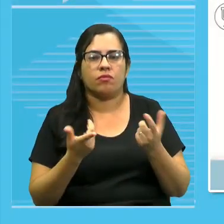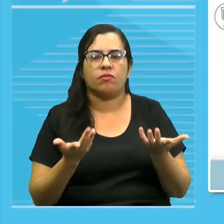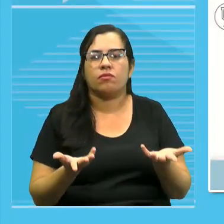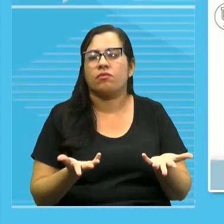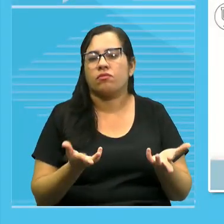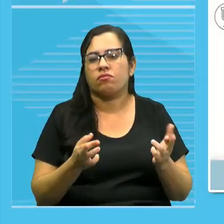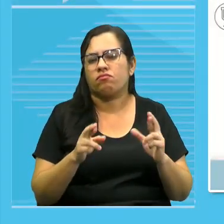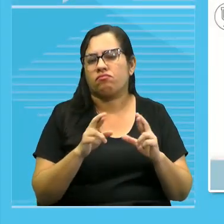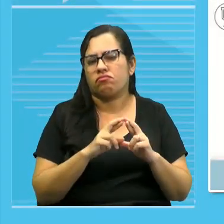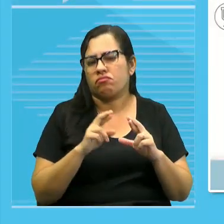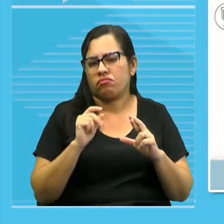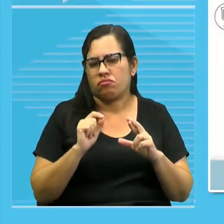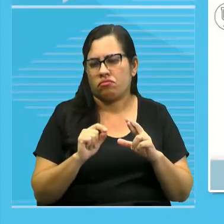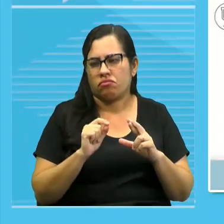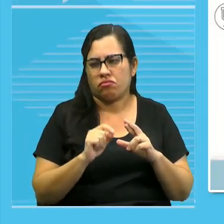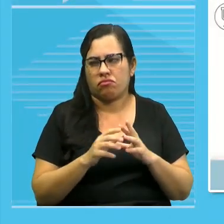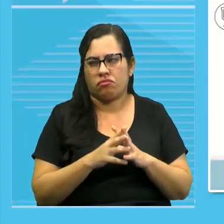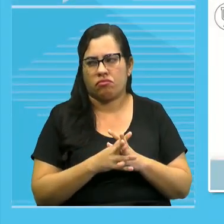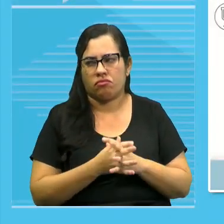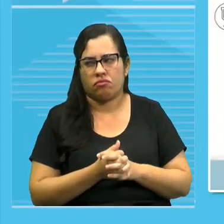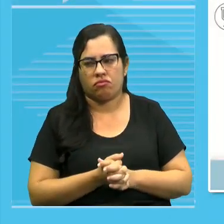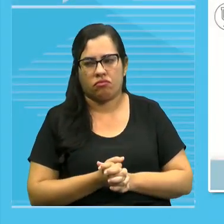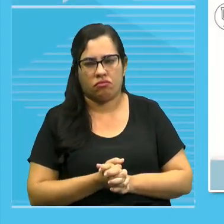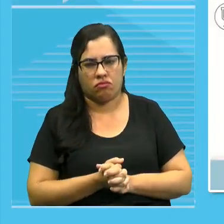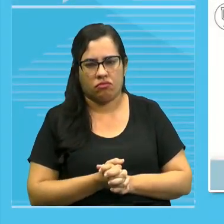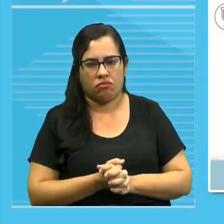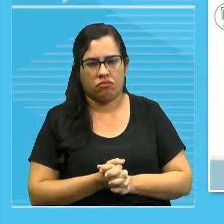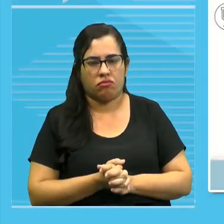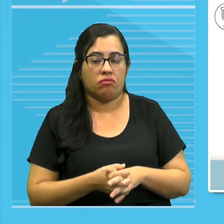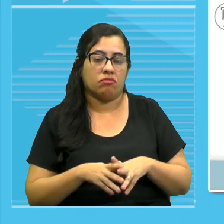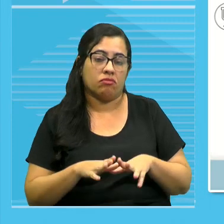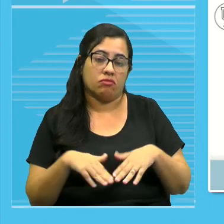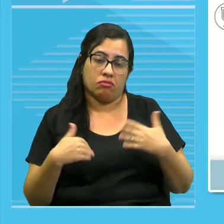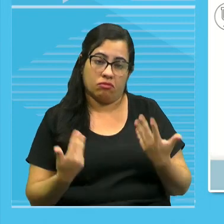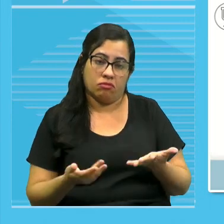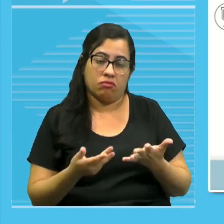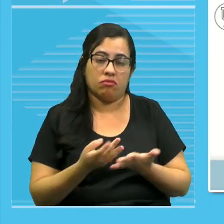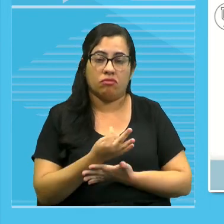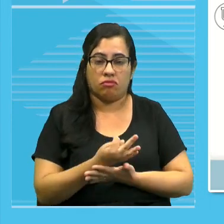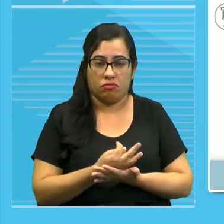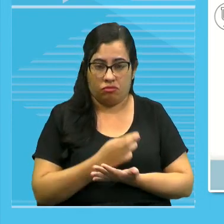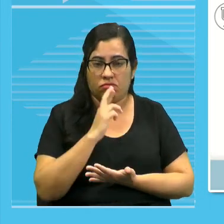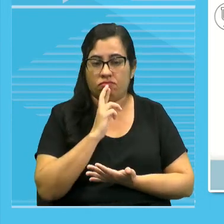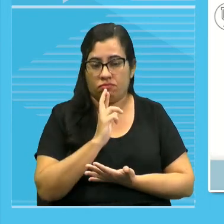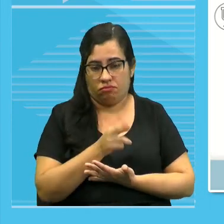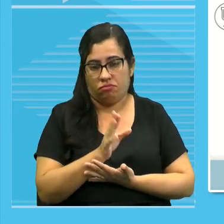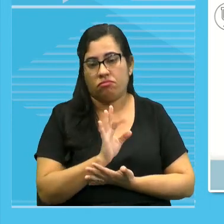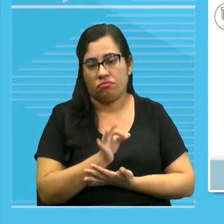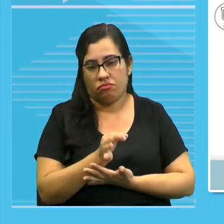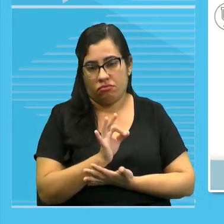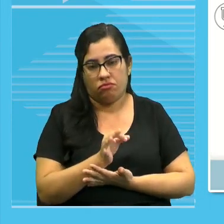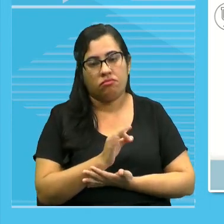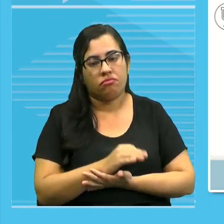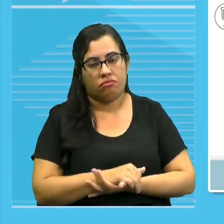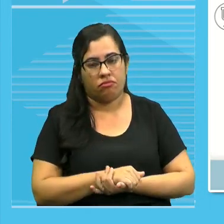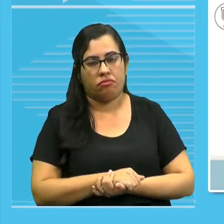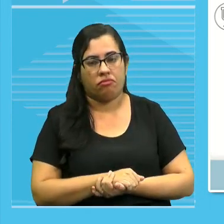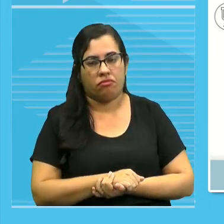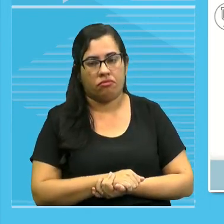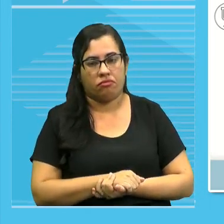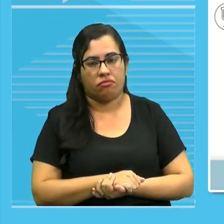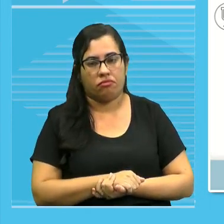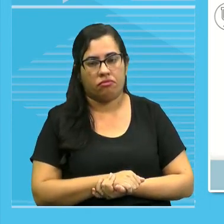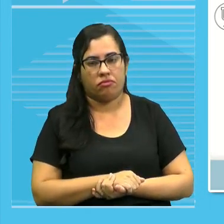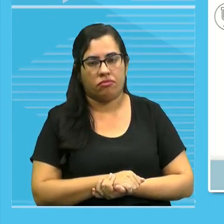que era reciclagem Então o texto Responde essa pergunta né